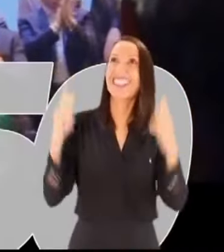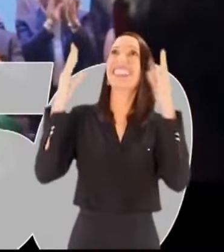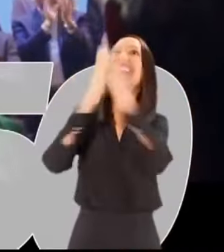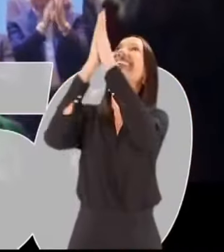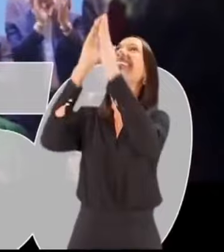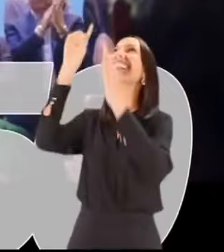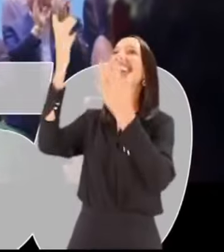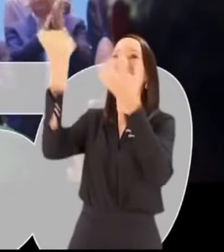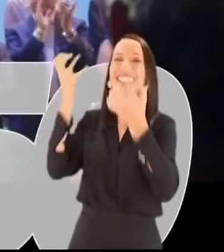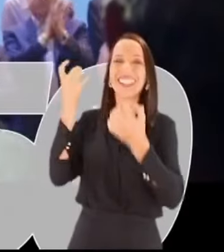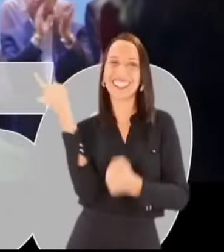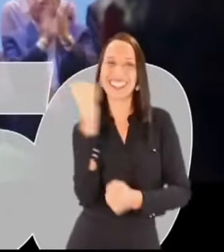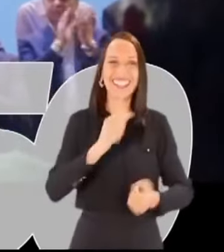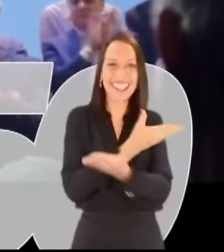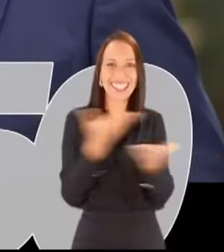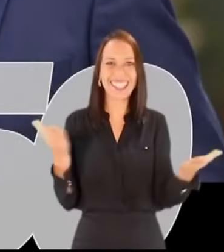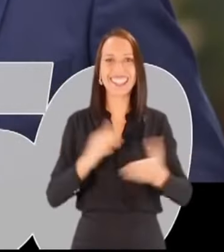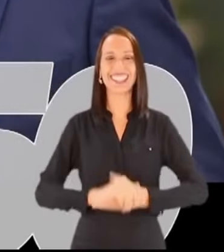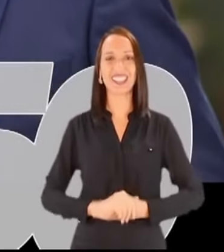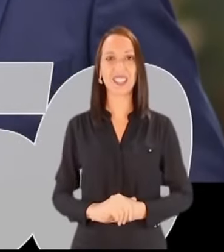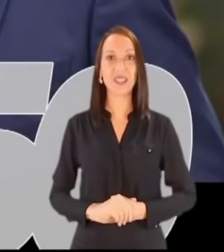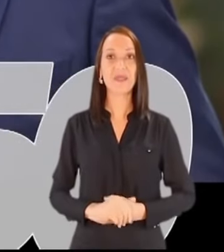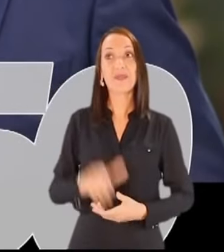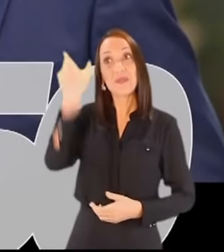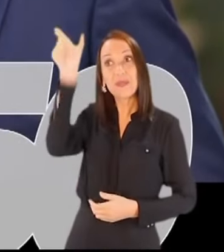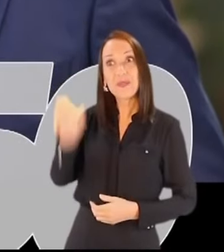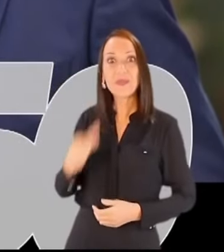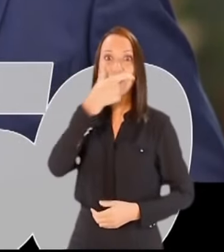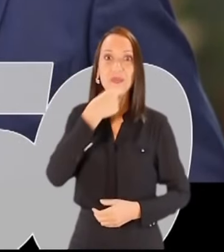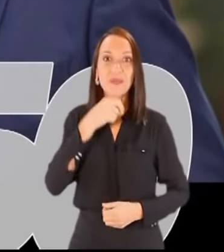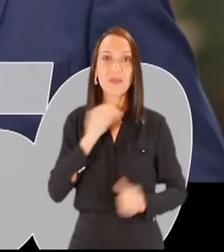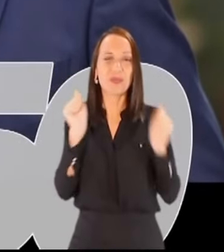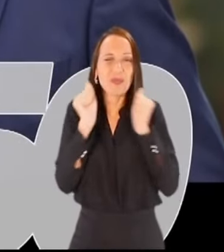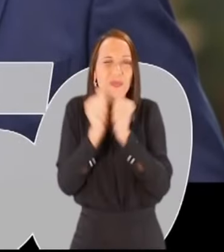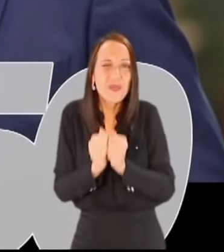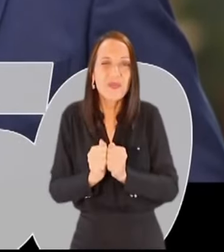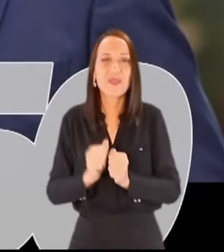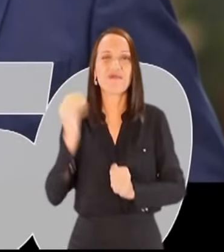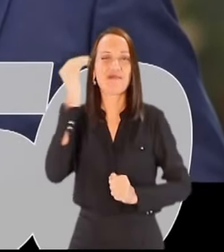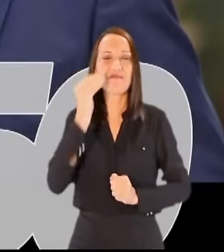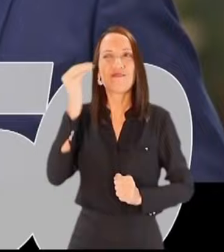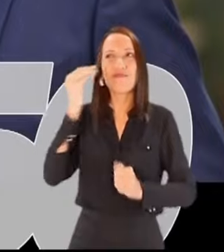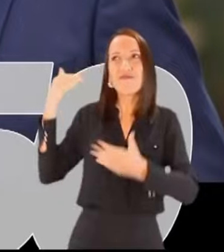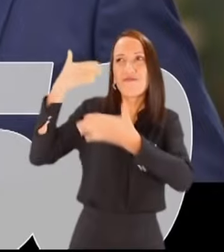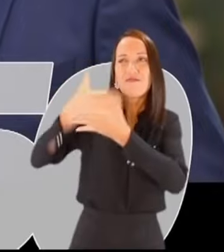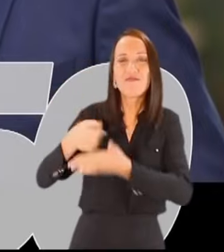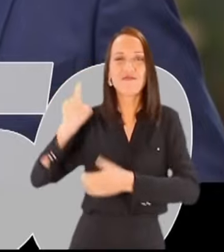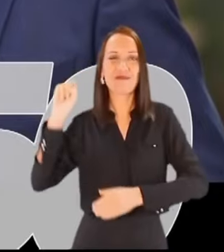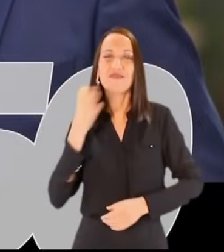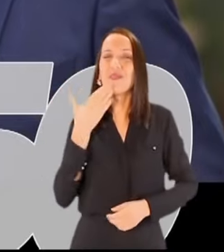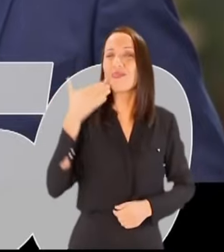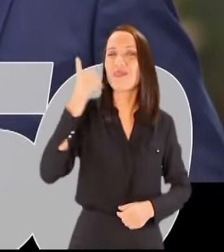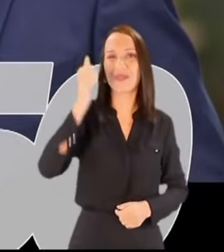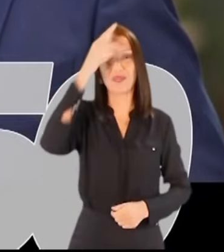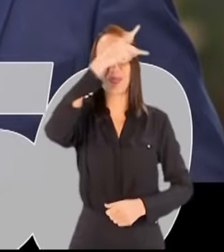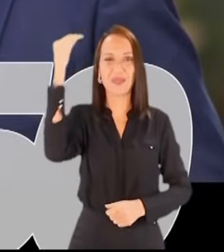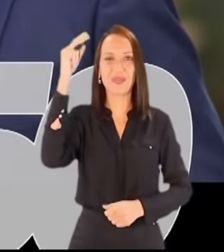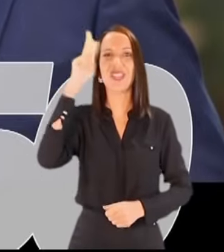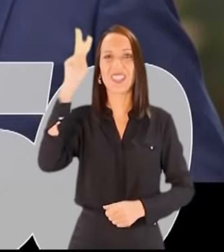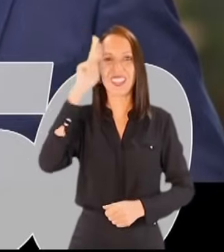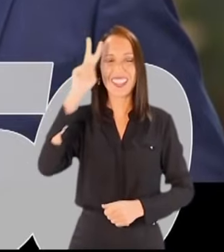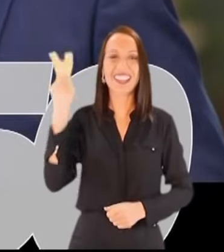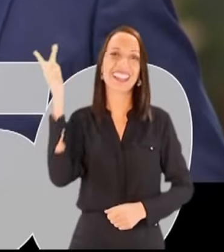Deus quiser. Valeu, gente! O Boulos, junto com a experiência da Marta, será o melhor prefeito da